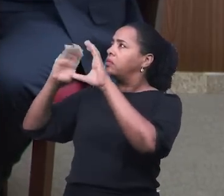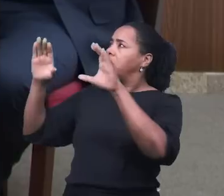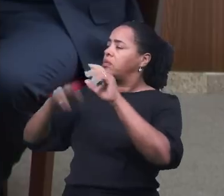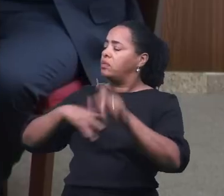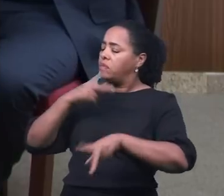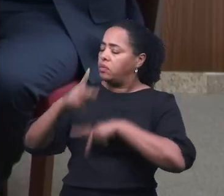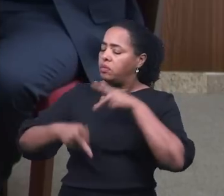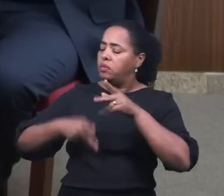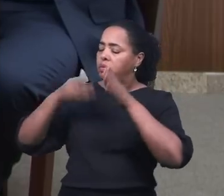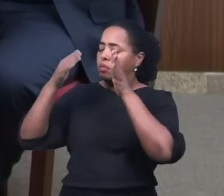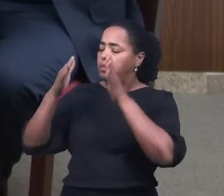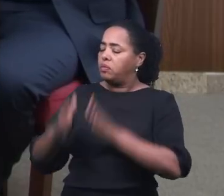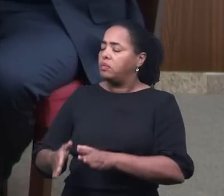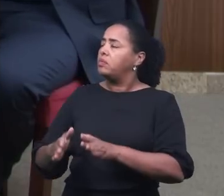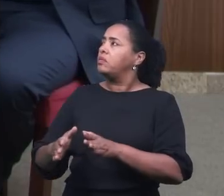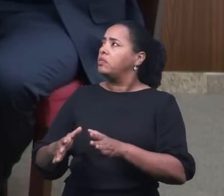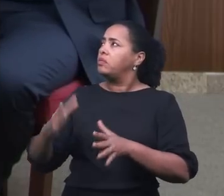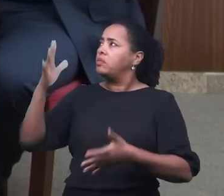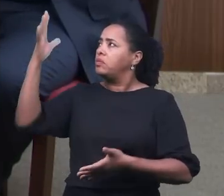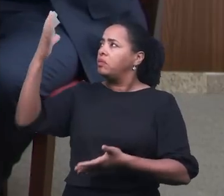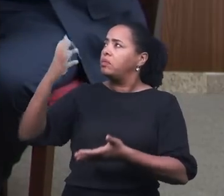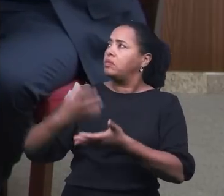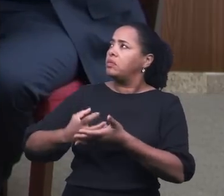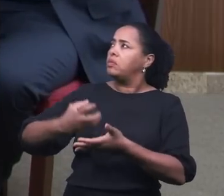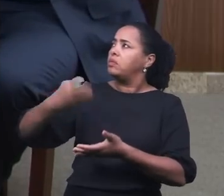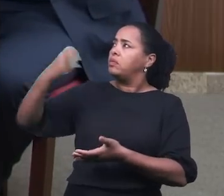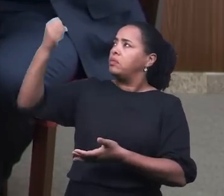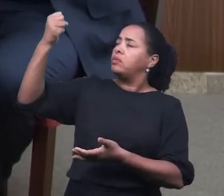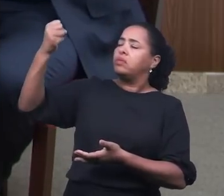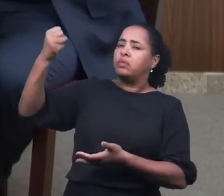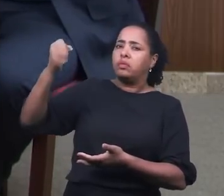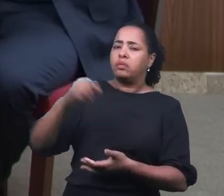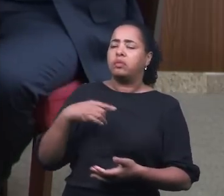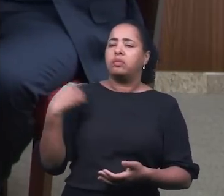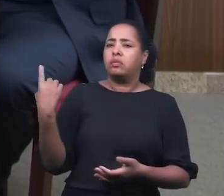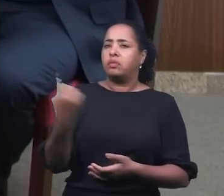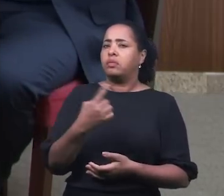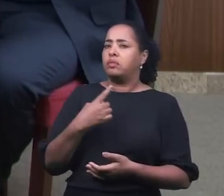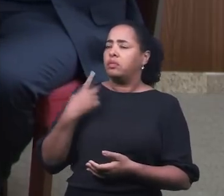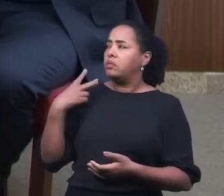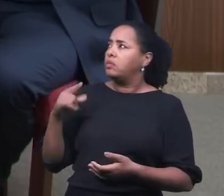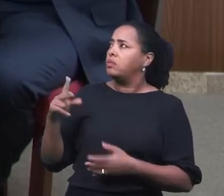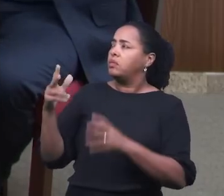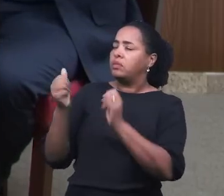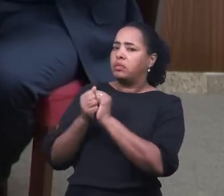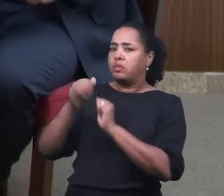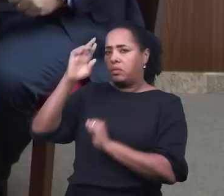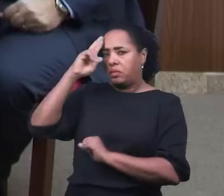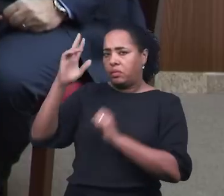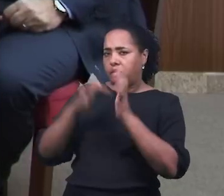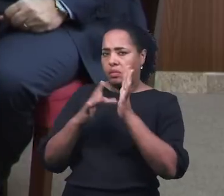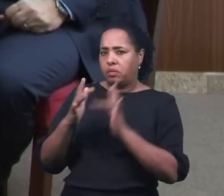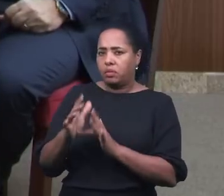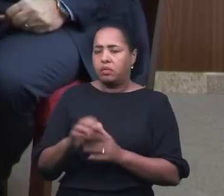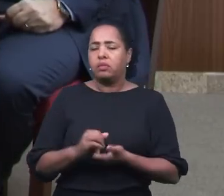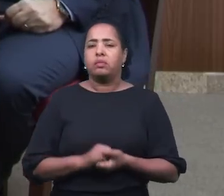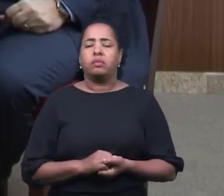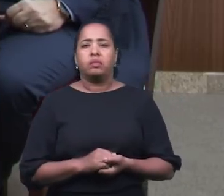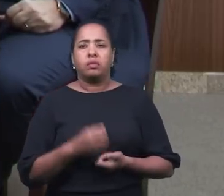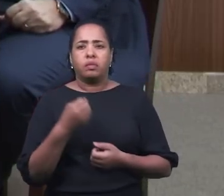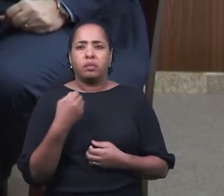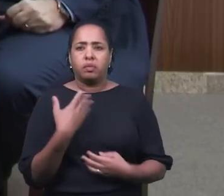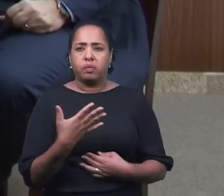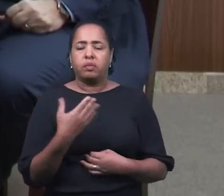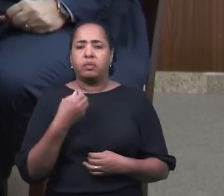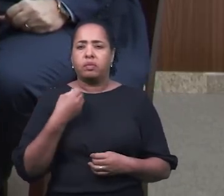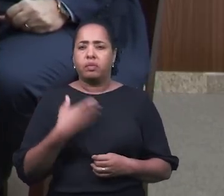igreja fiel, ela vai ser tirada, ela vai ser arrebatada e nós estaremos para sempre com o Senhor. Muito bom,